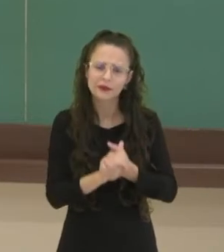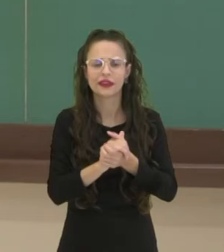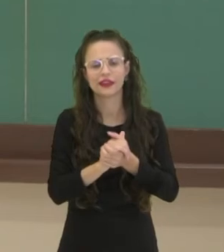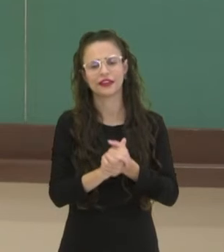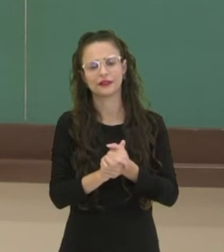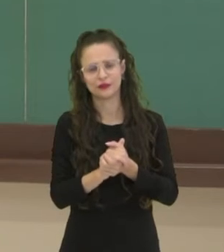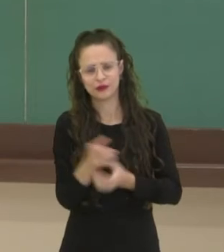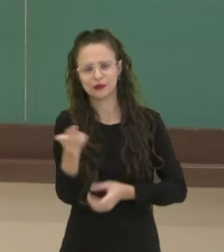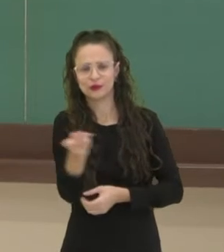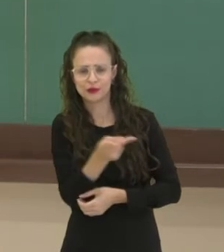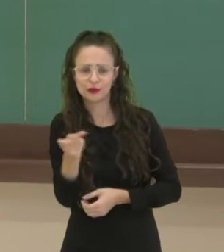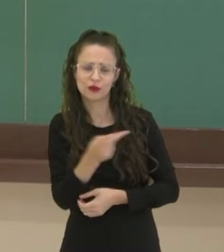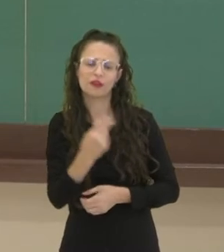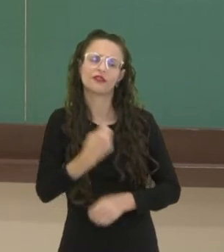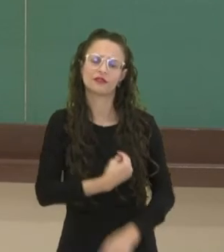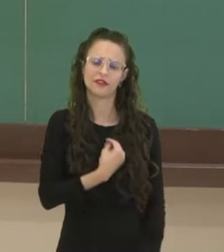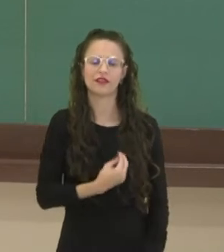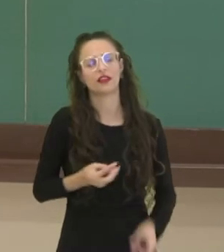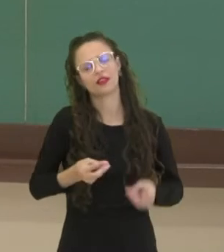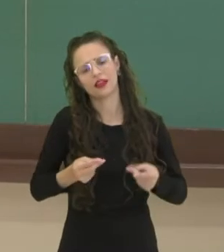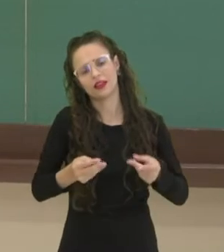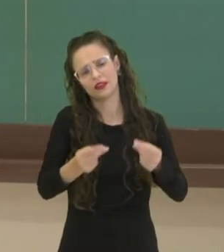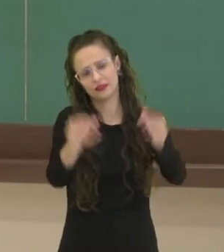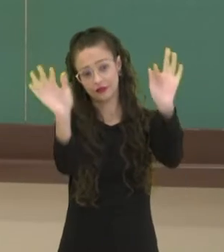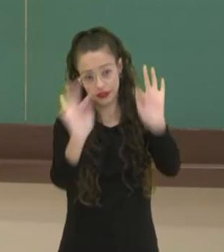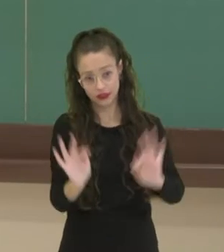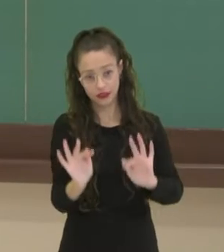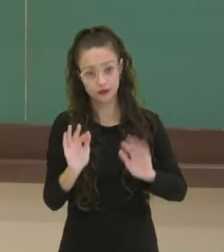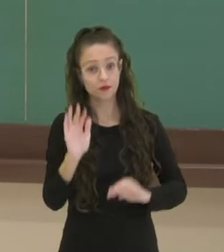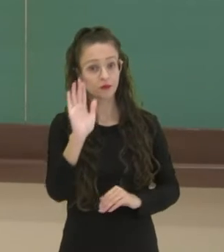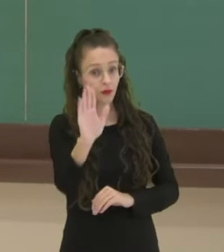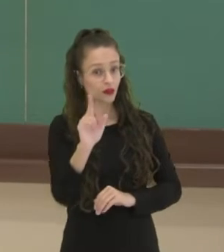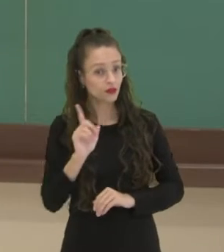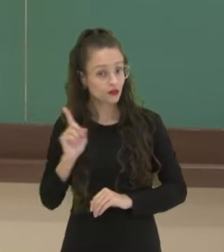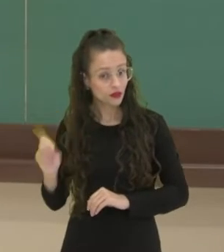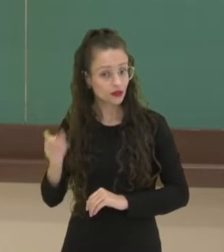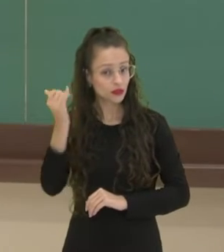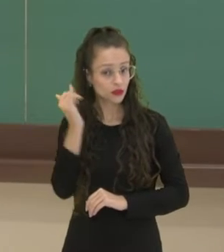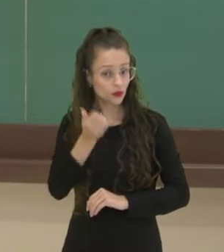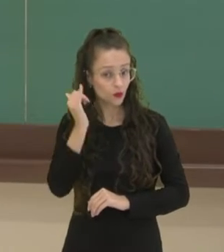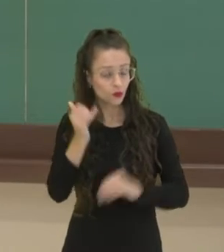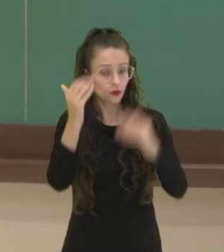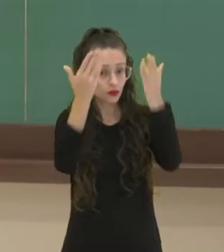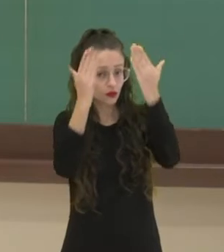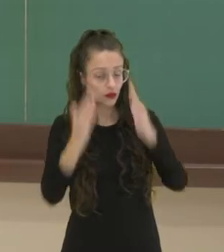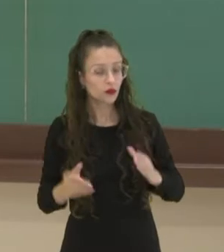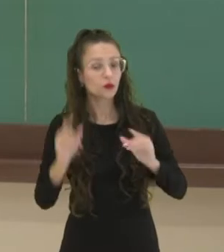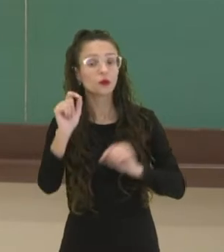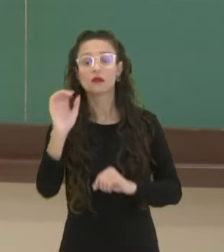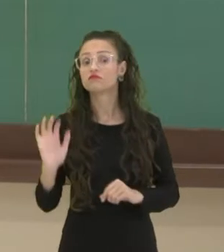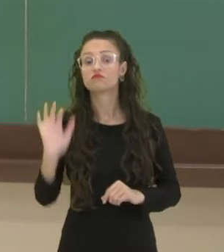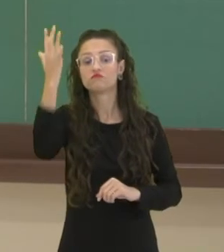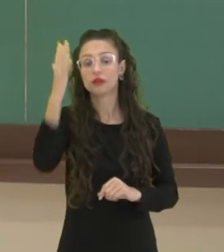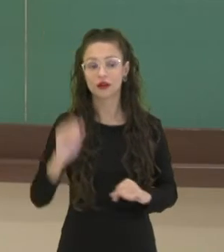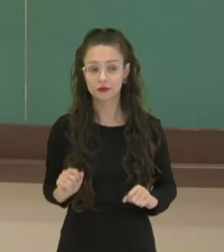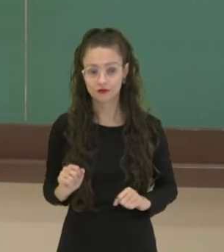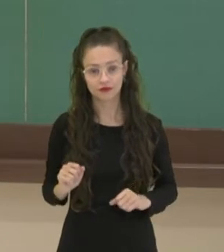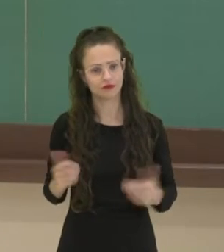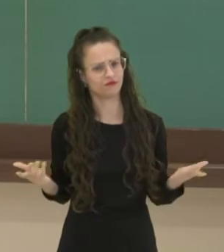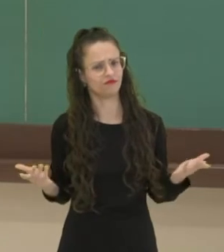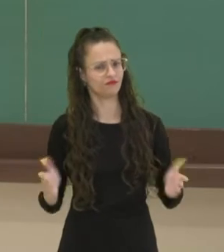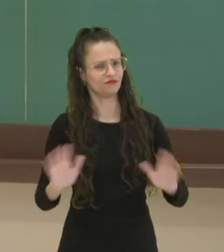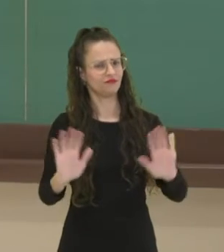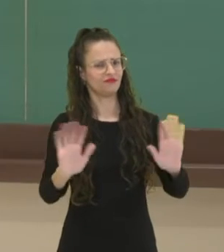príncipe e viveram felizes para sempre. No nosso conto analisado, o que aconteceu? Eu, hein?